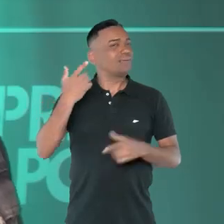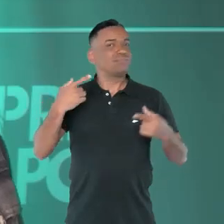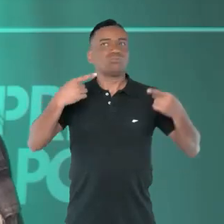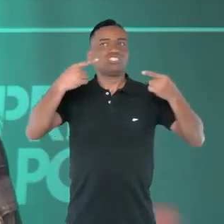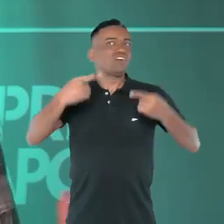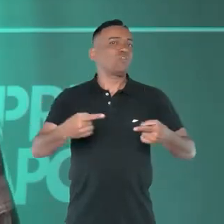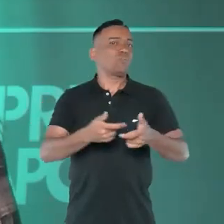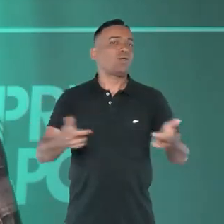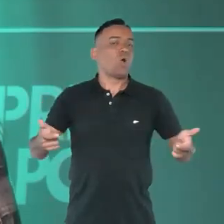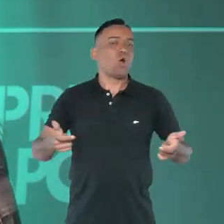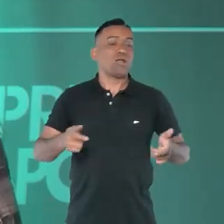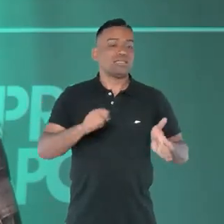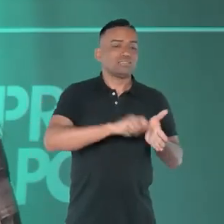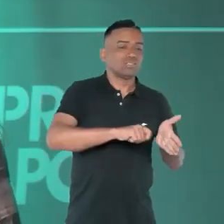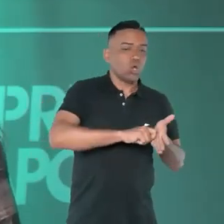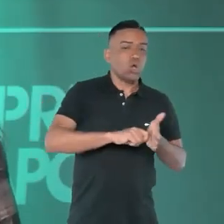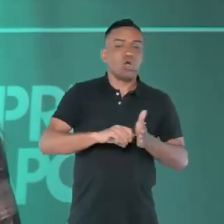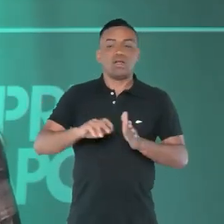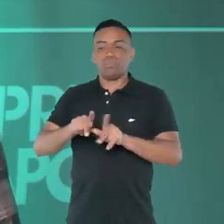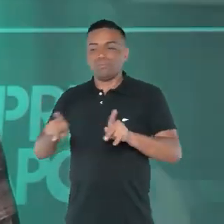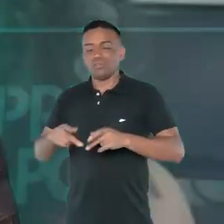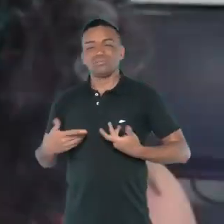escritora e de ser uma escritora negra.